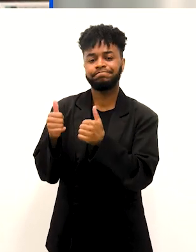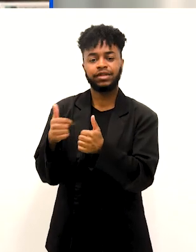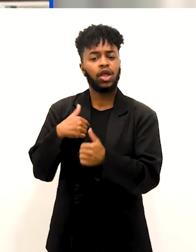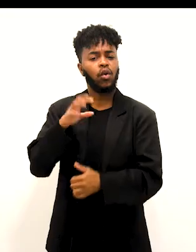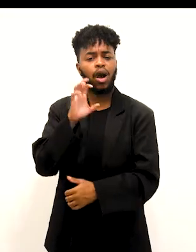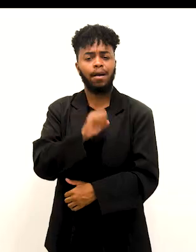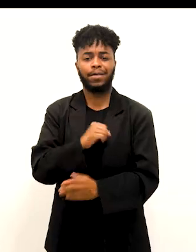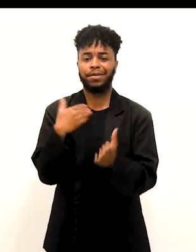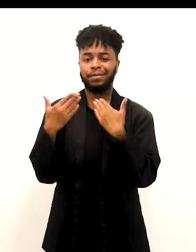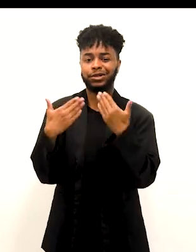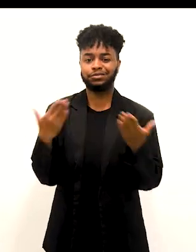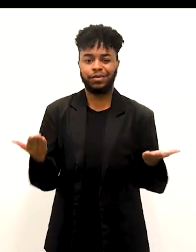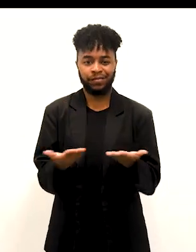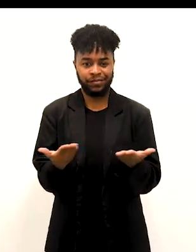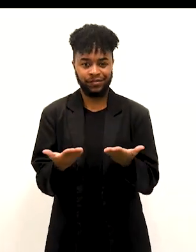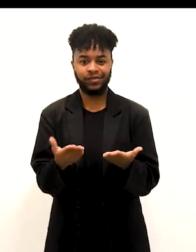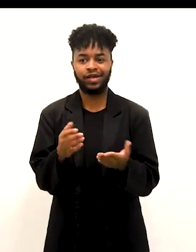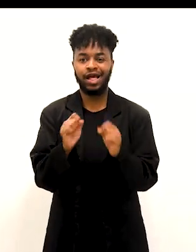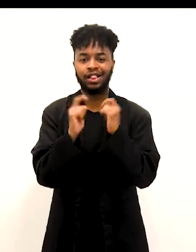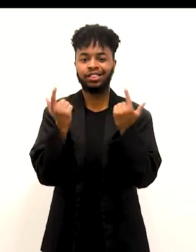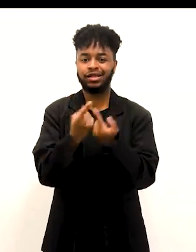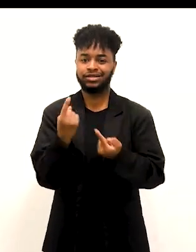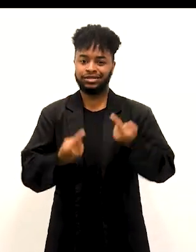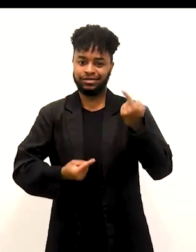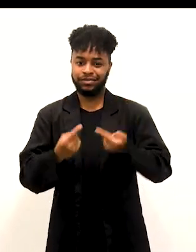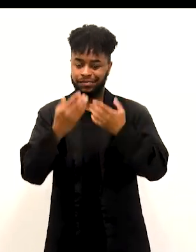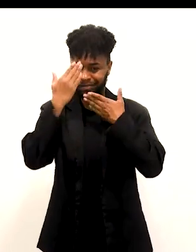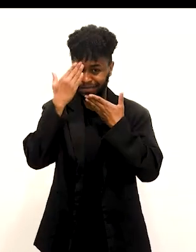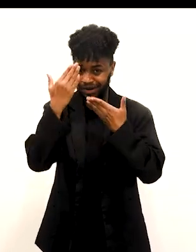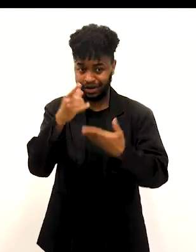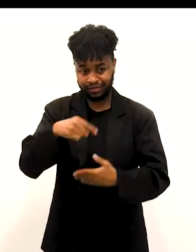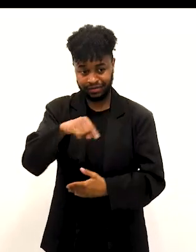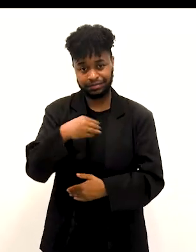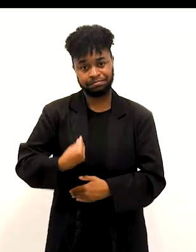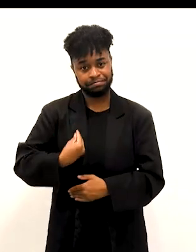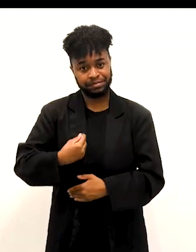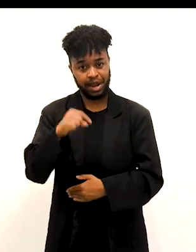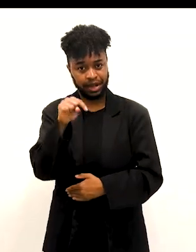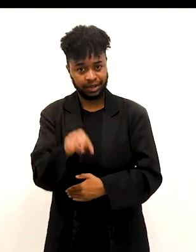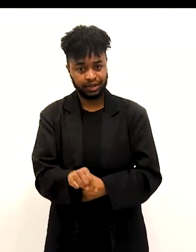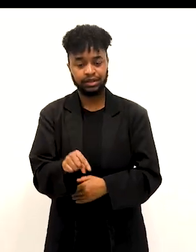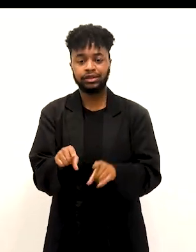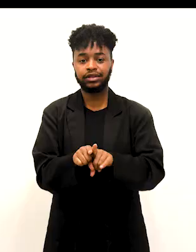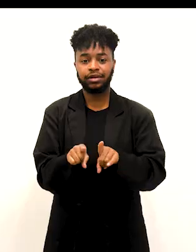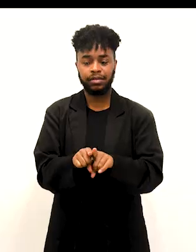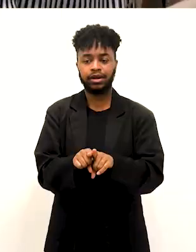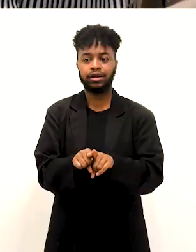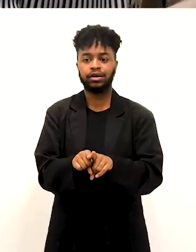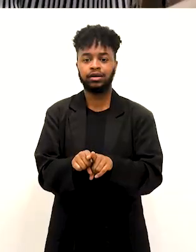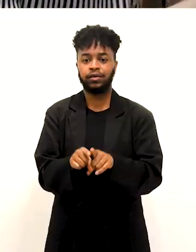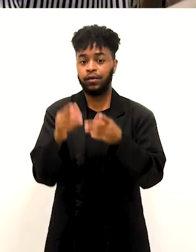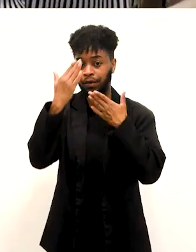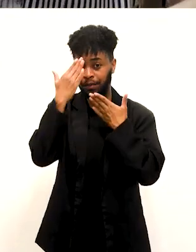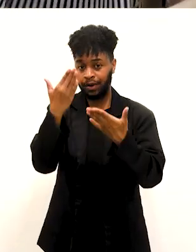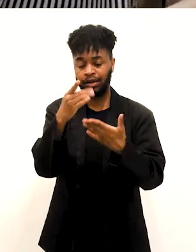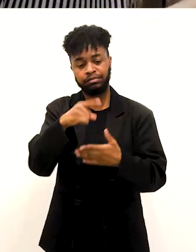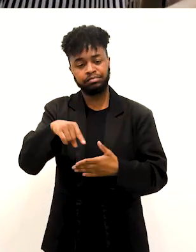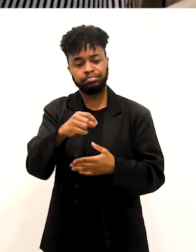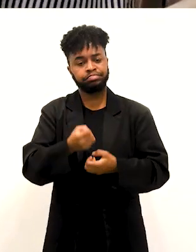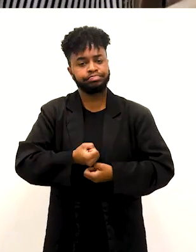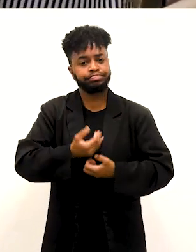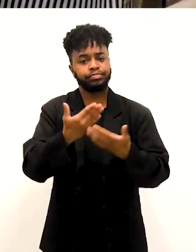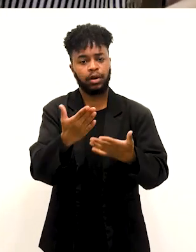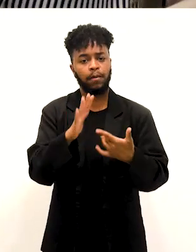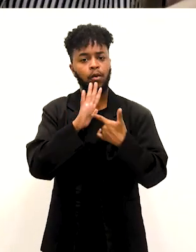certeza. Gente, eu adorei o nosso papo de hoje, o Alerj Debate. Muito obrigada pela presença de vocês, pelos